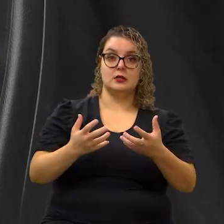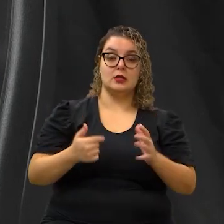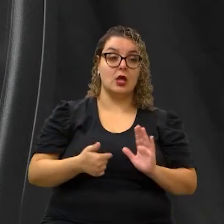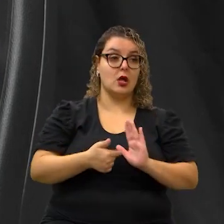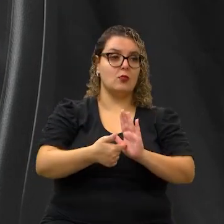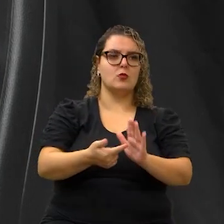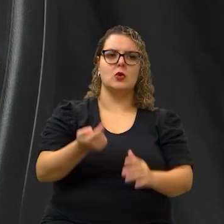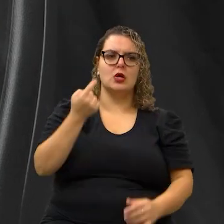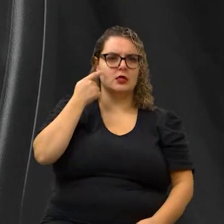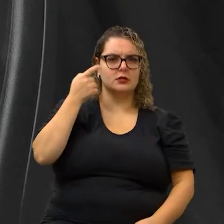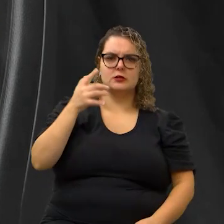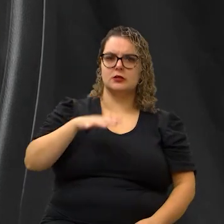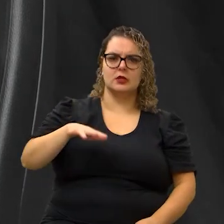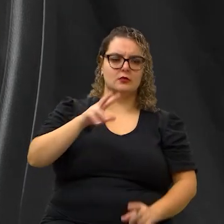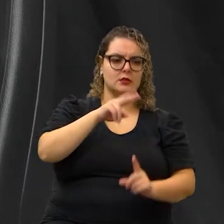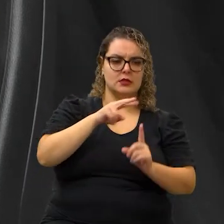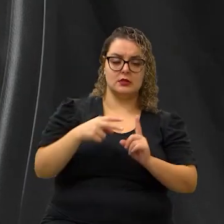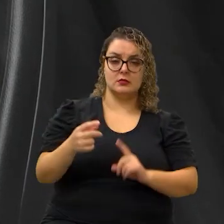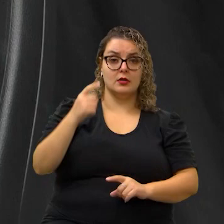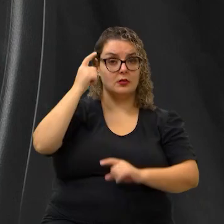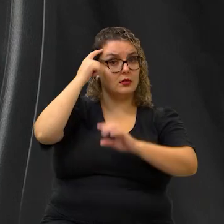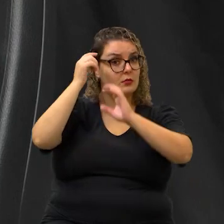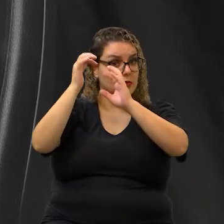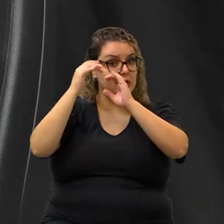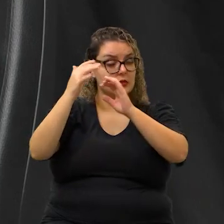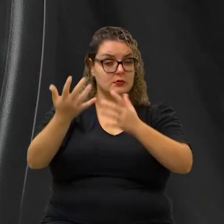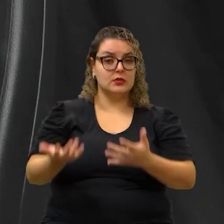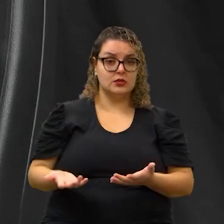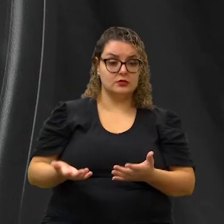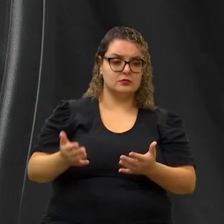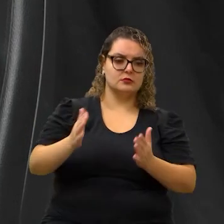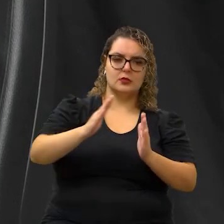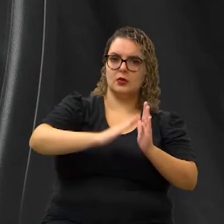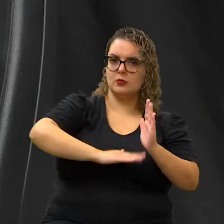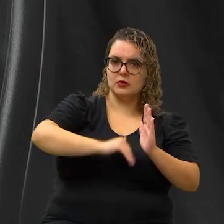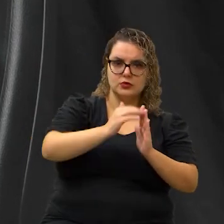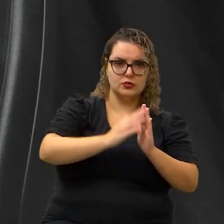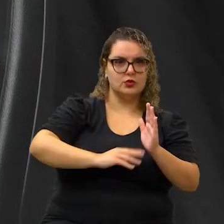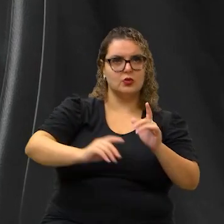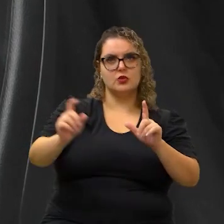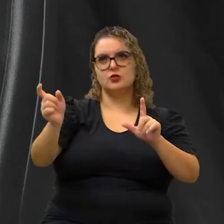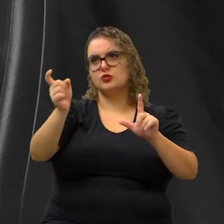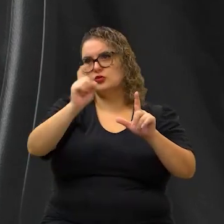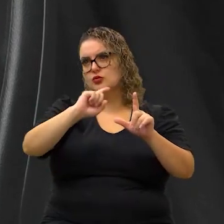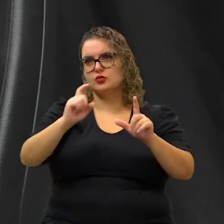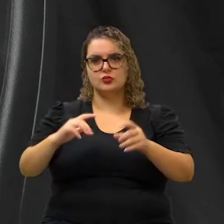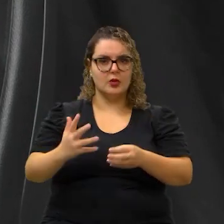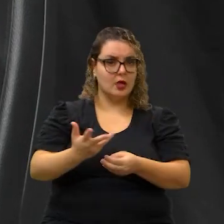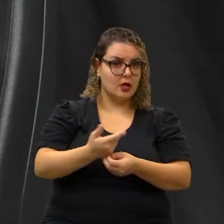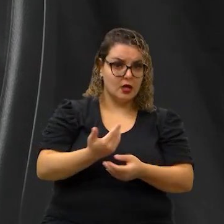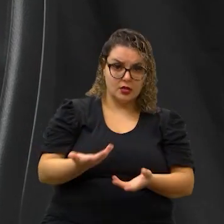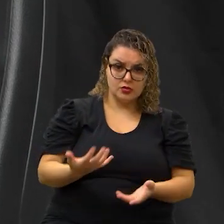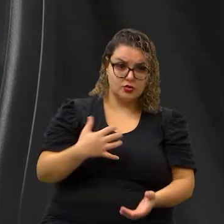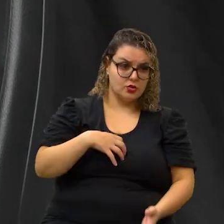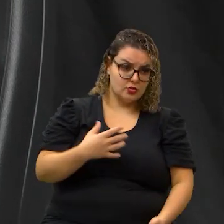artistas que querem expressar ideias, visões e pensamentos através da